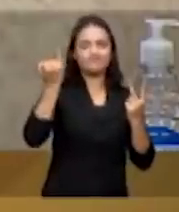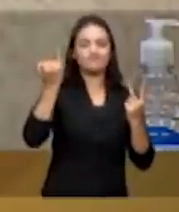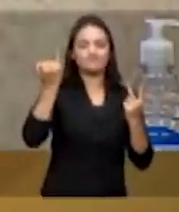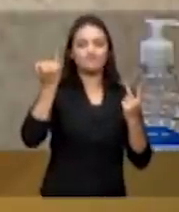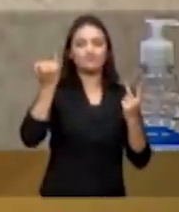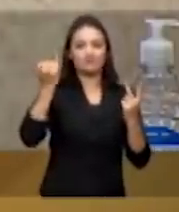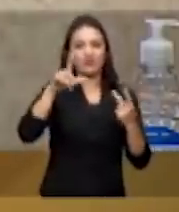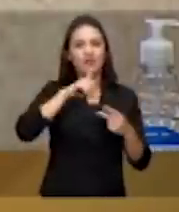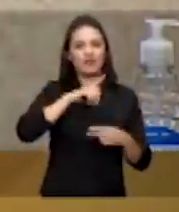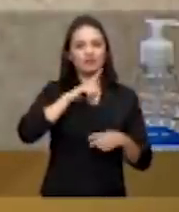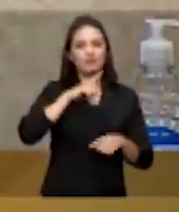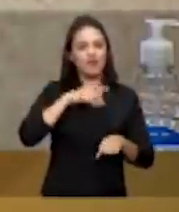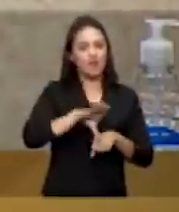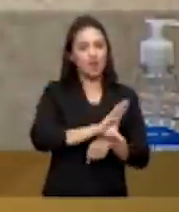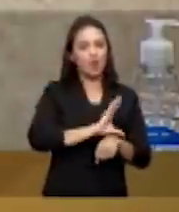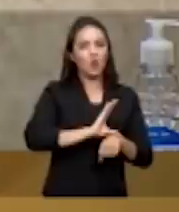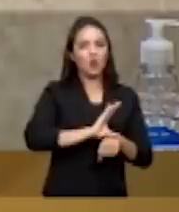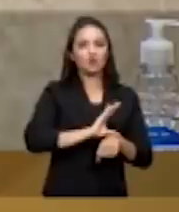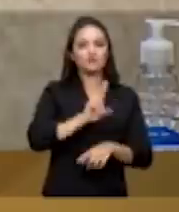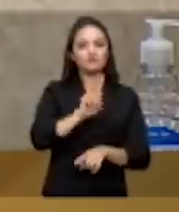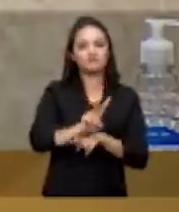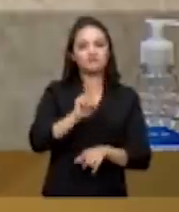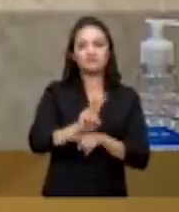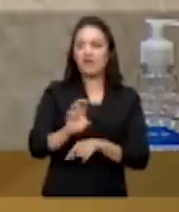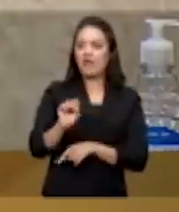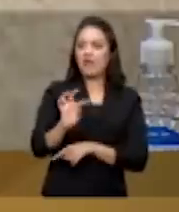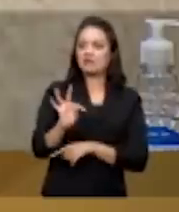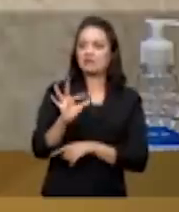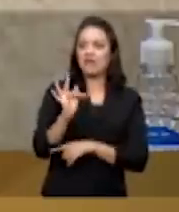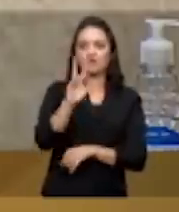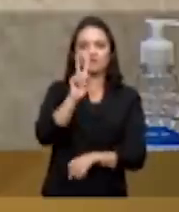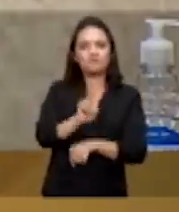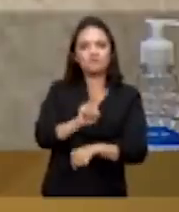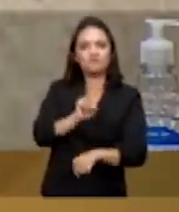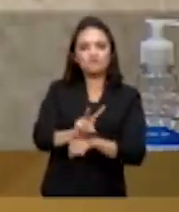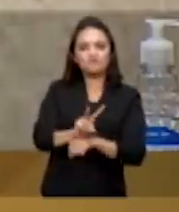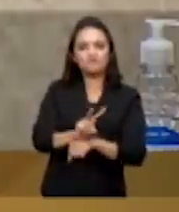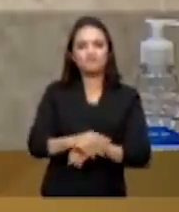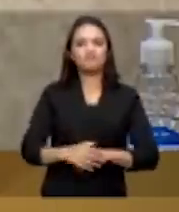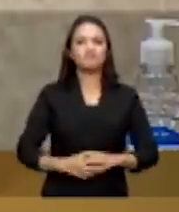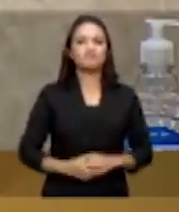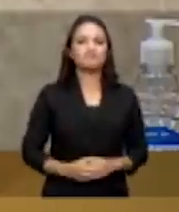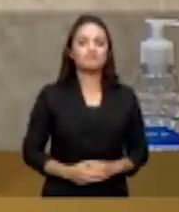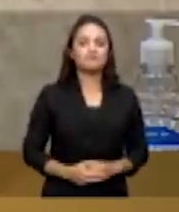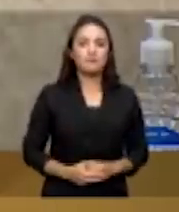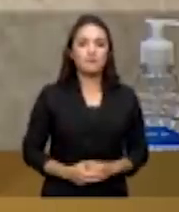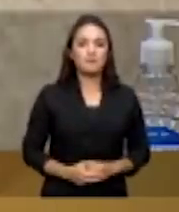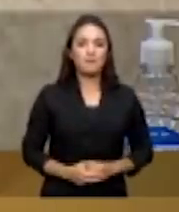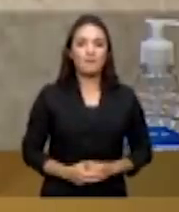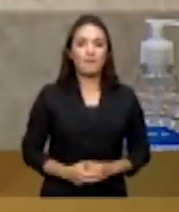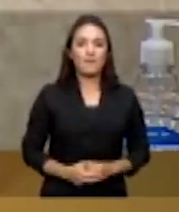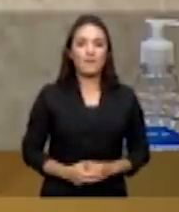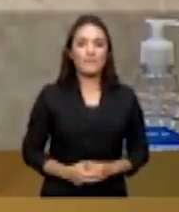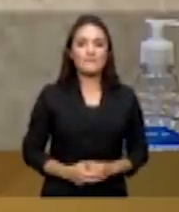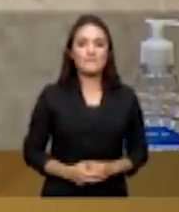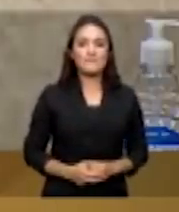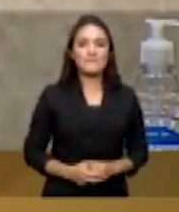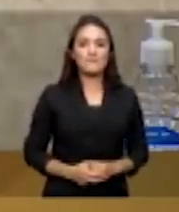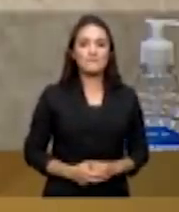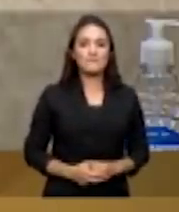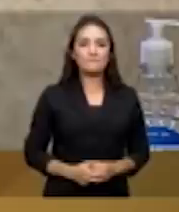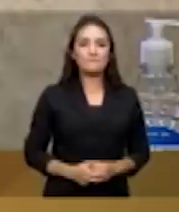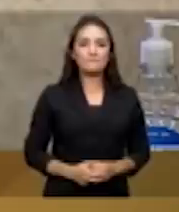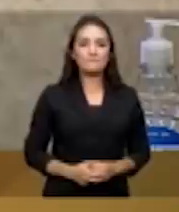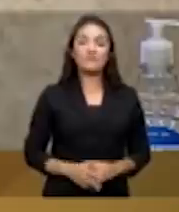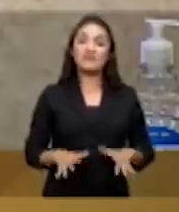ostensivamente protegidos por este Supremo Tribunal Federal. Neste ponto, é